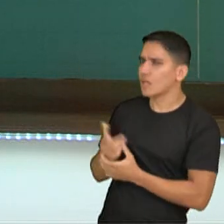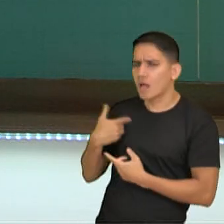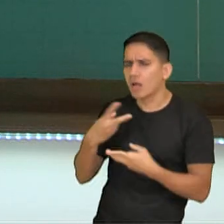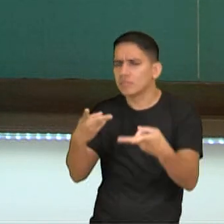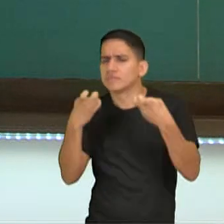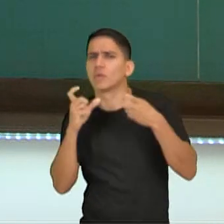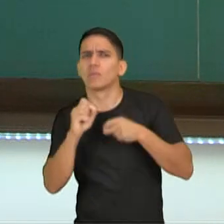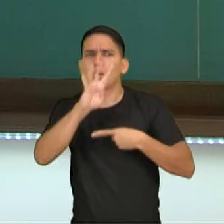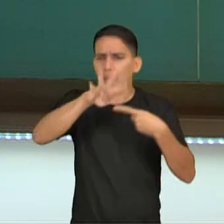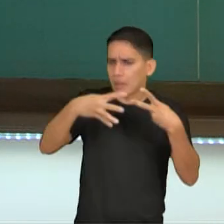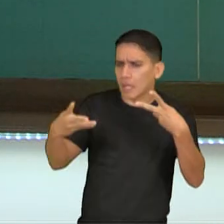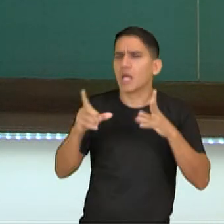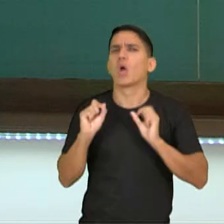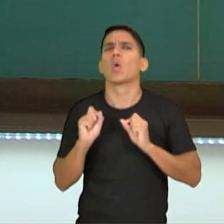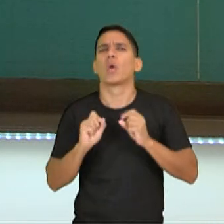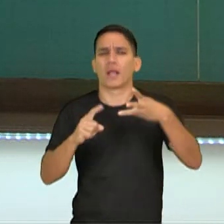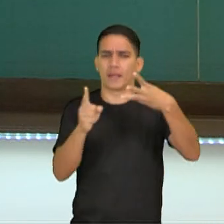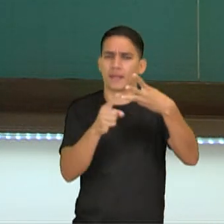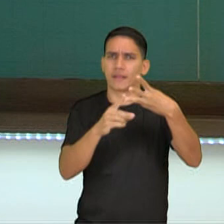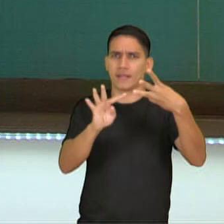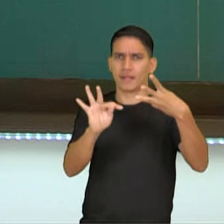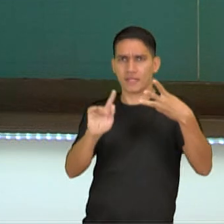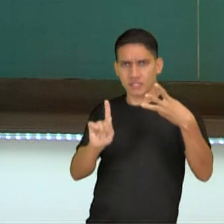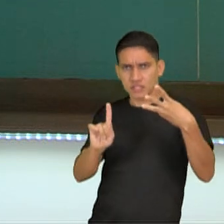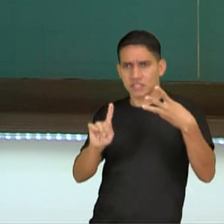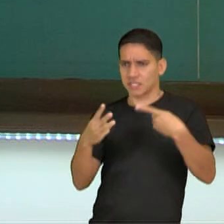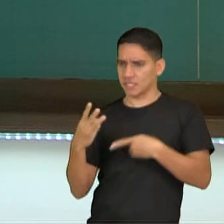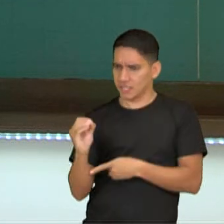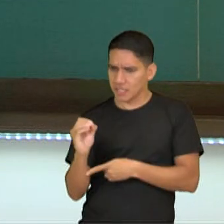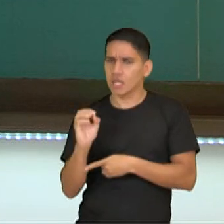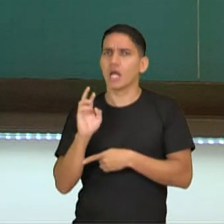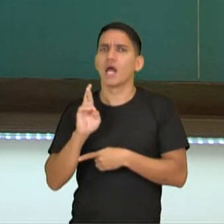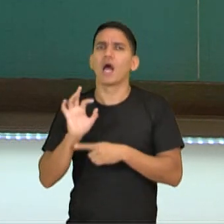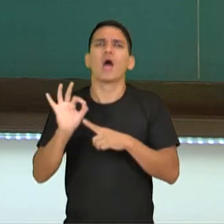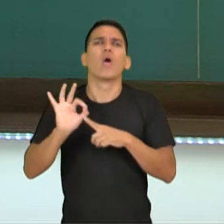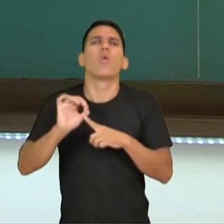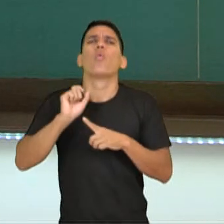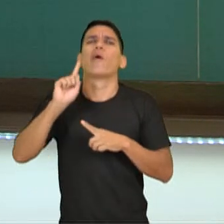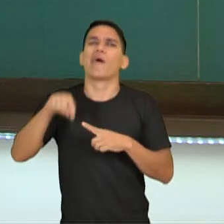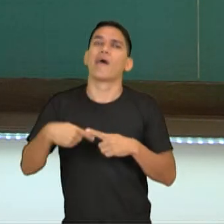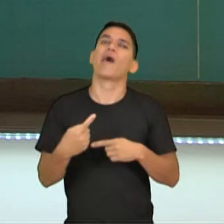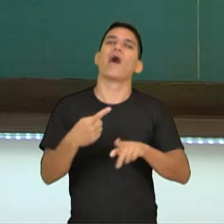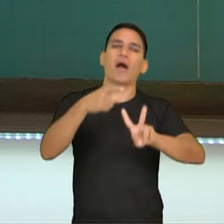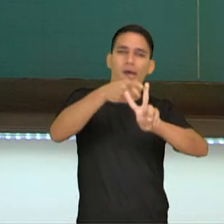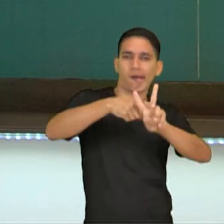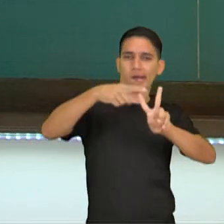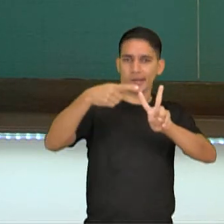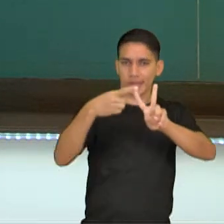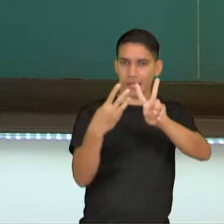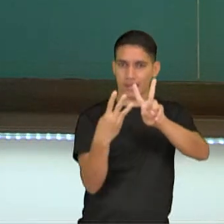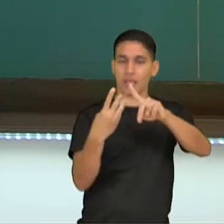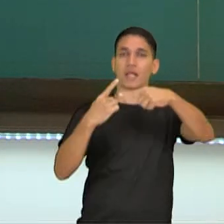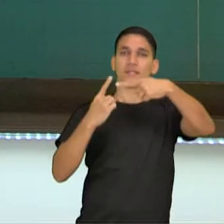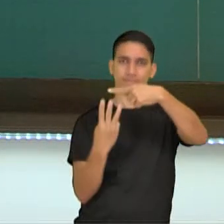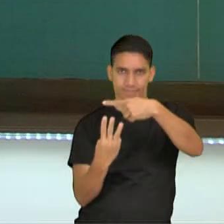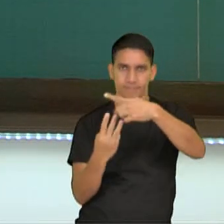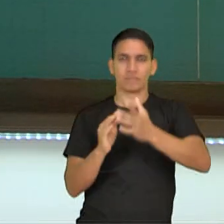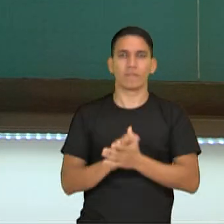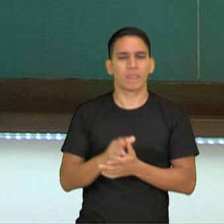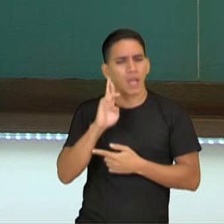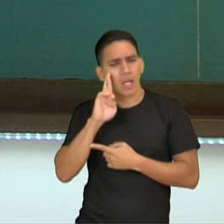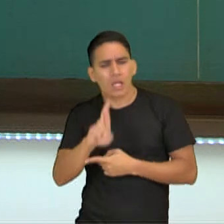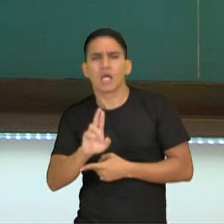valores notáveis, tangente de 30 graus é raiz de 3 sobre 3. Ok, agora vamos olhar o sinal.